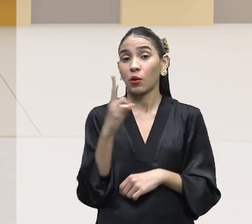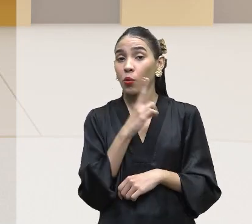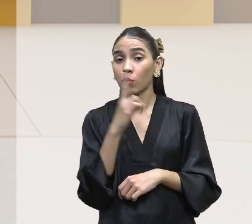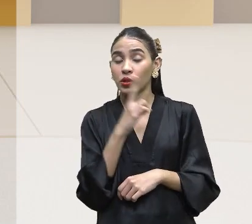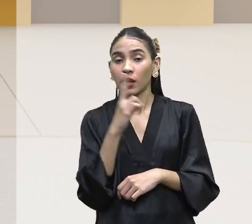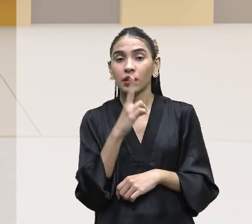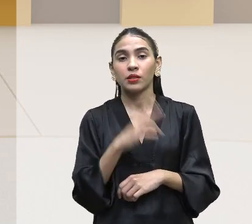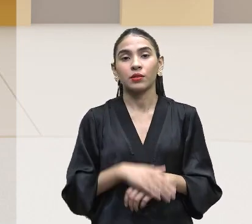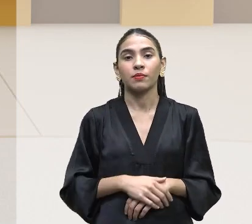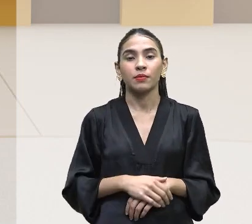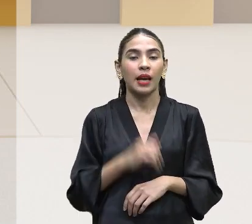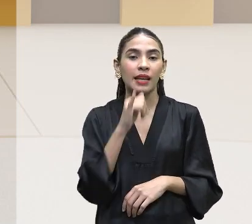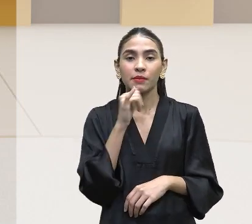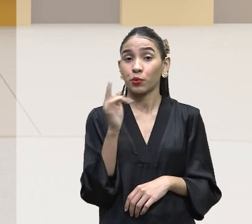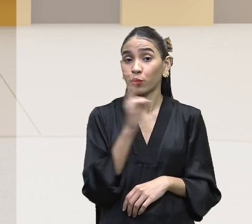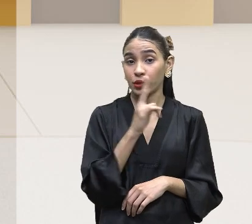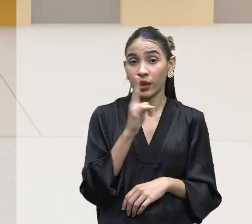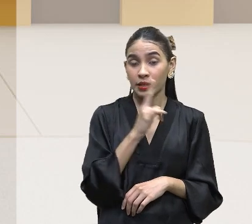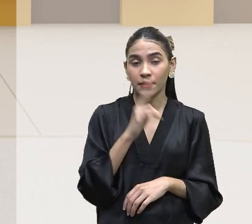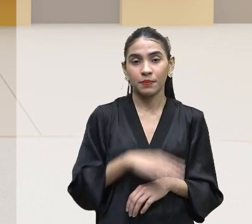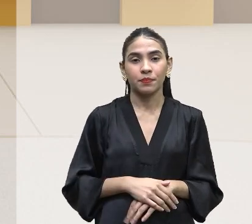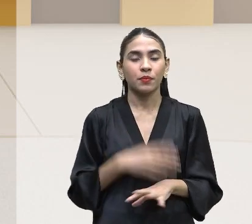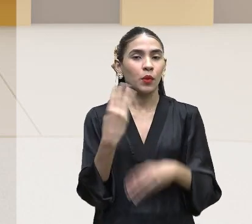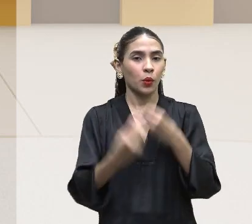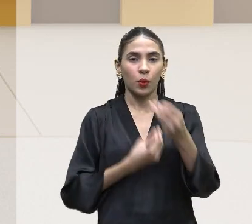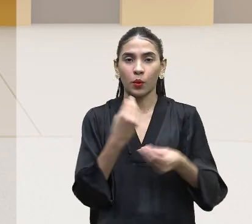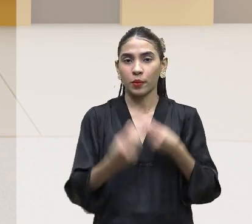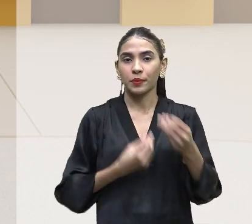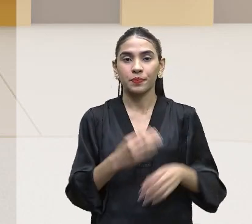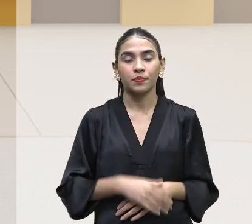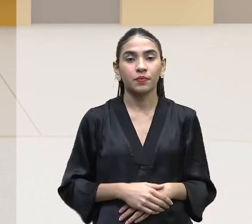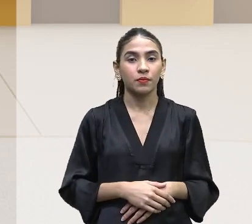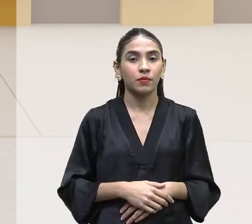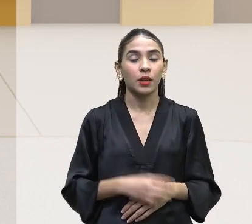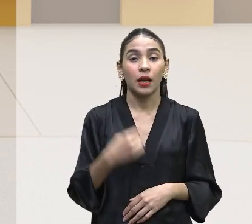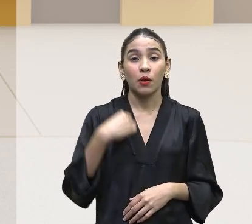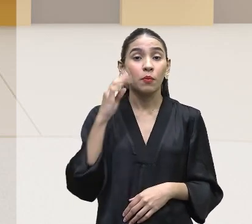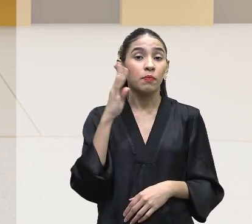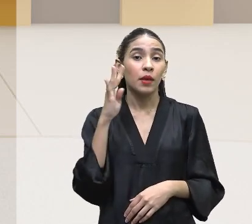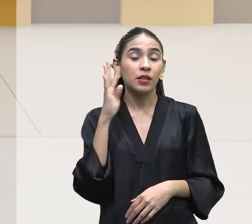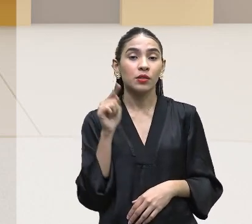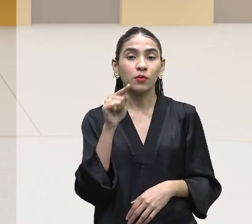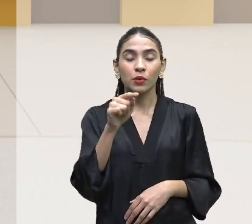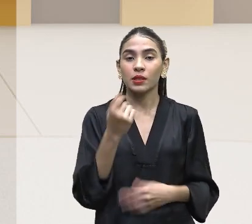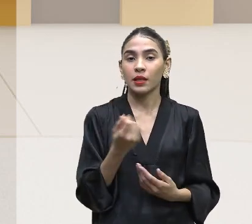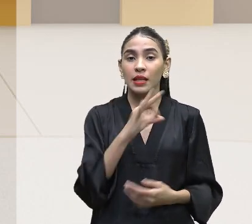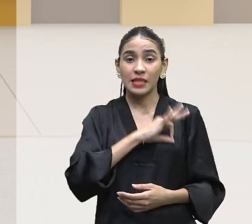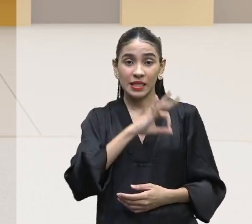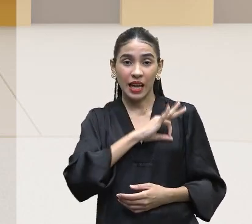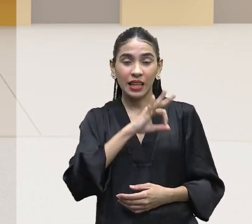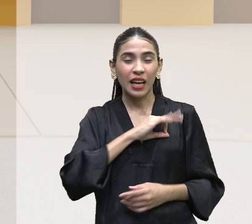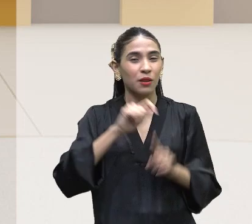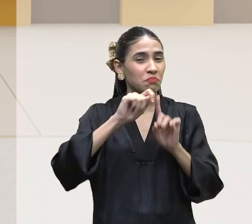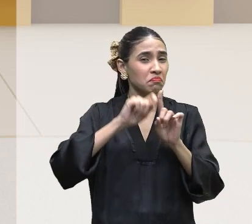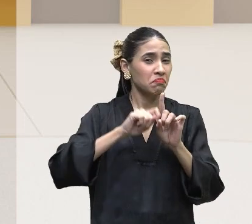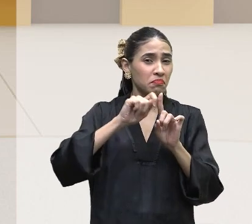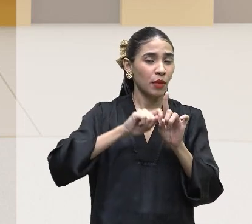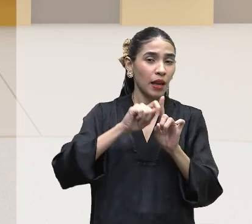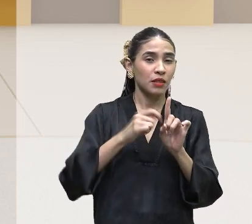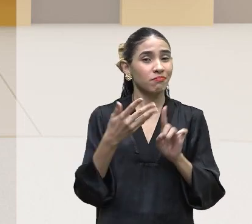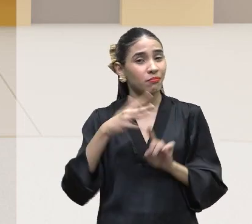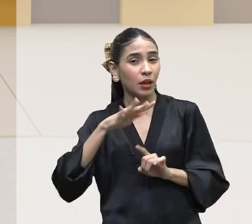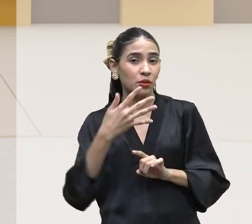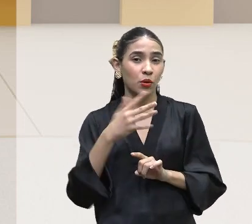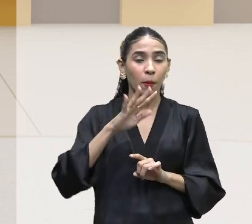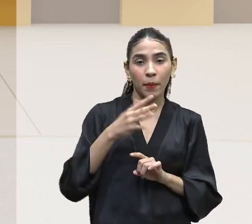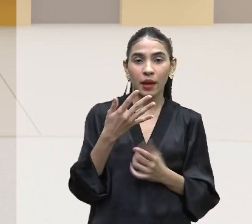você tiver uma emergência. Como assim, professora? Eu imagino que você ganhe um valor por mês, que é mais ou